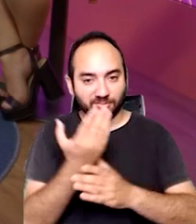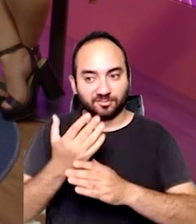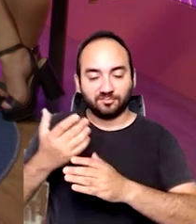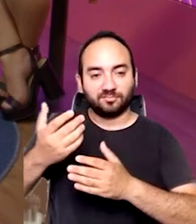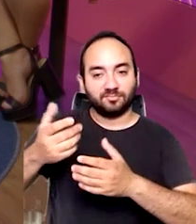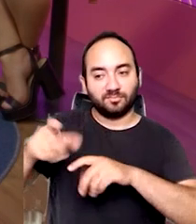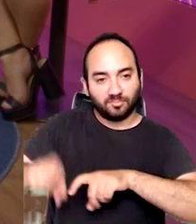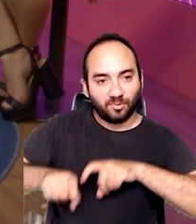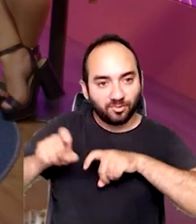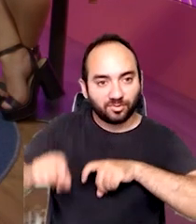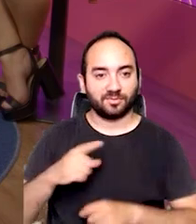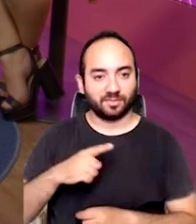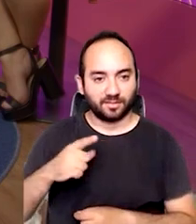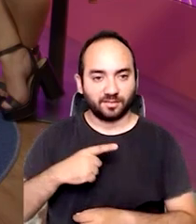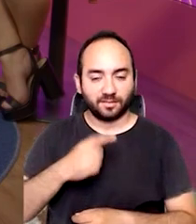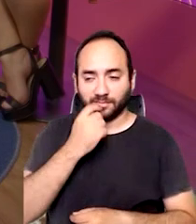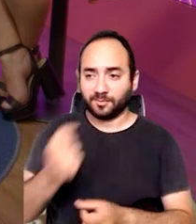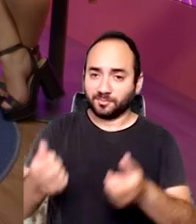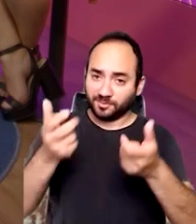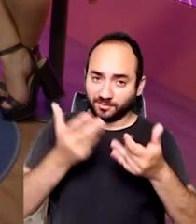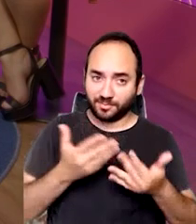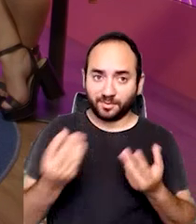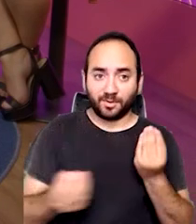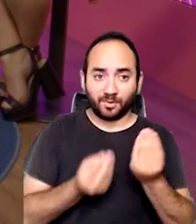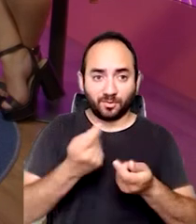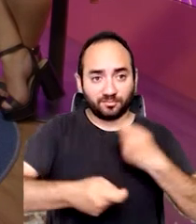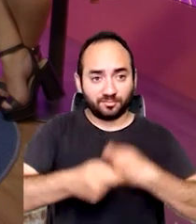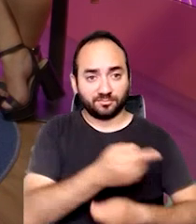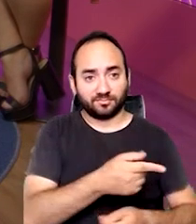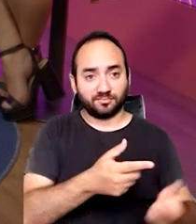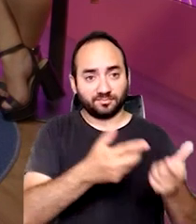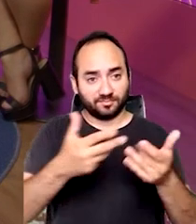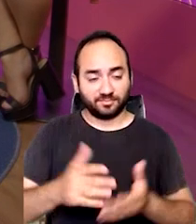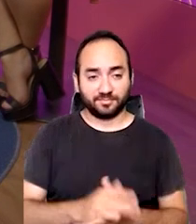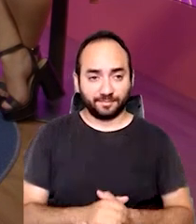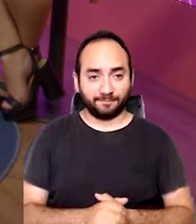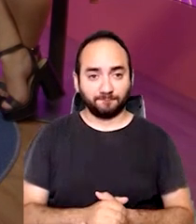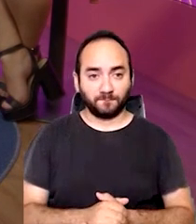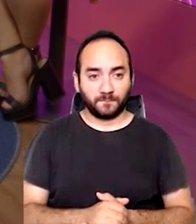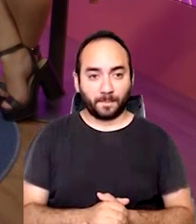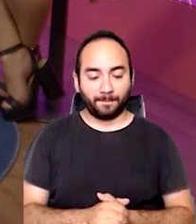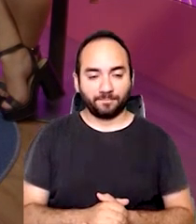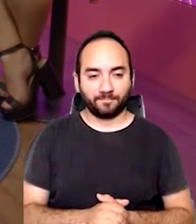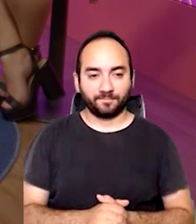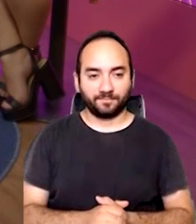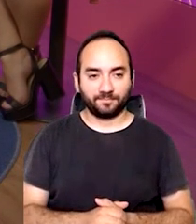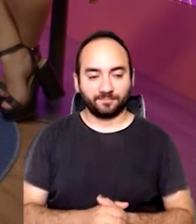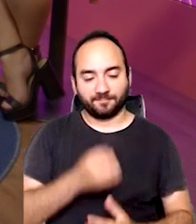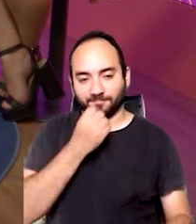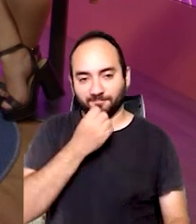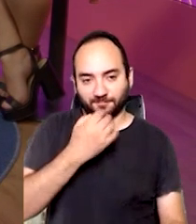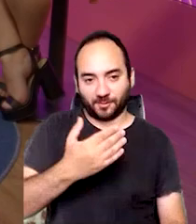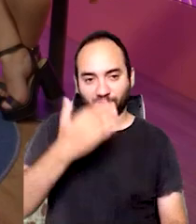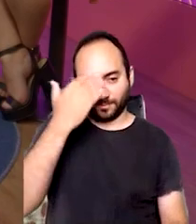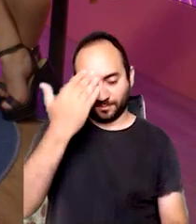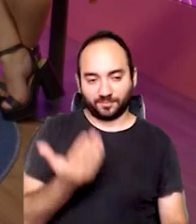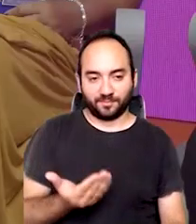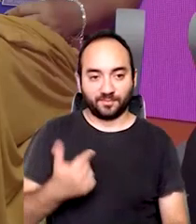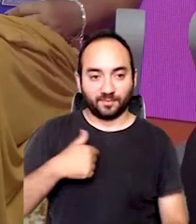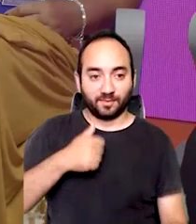produtora Rural C conta pra gente um pouquinho sobre o seu negócio e um pouco sobre você por favor com muito prazer